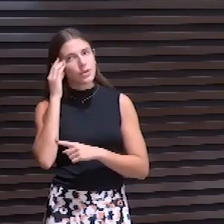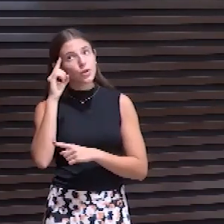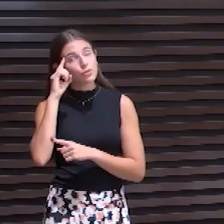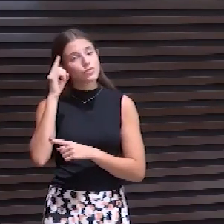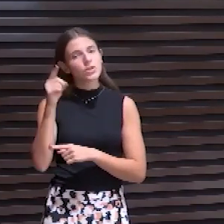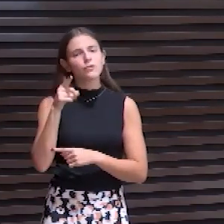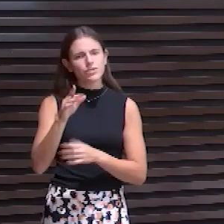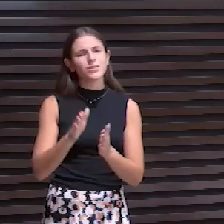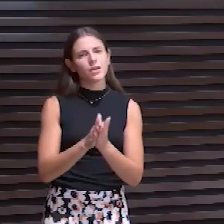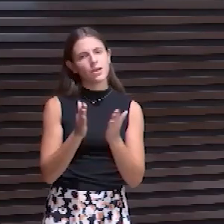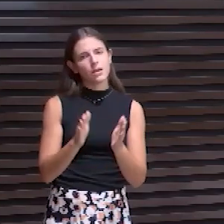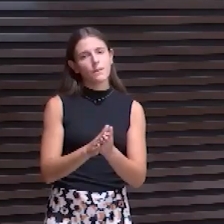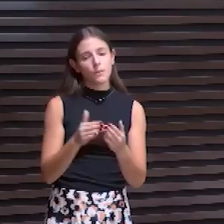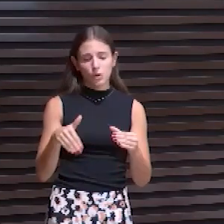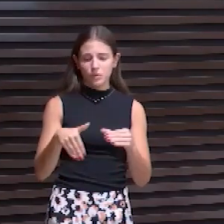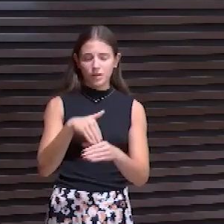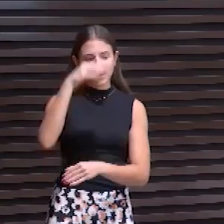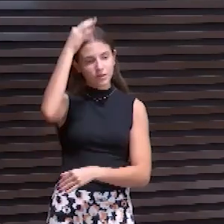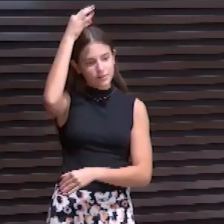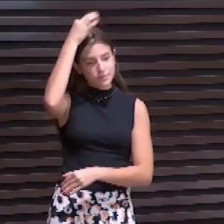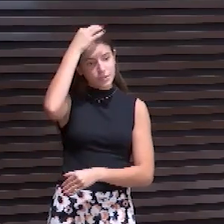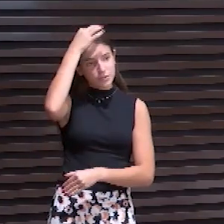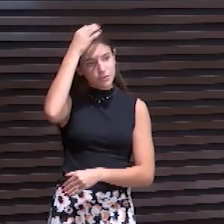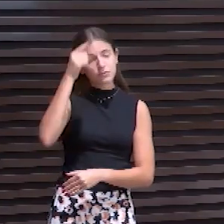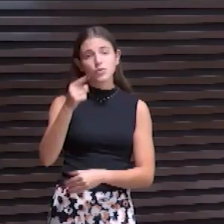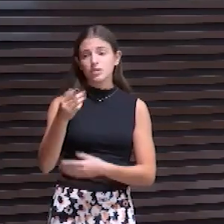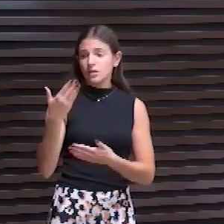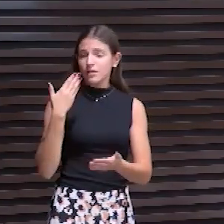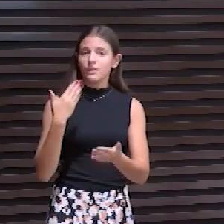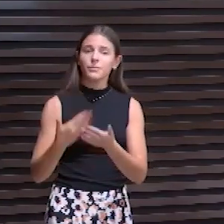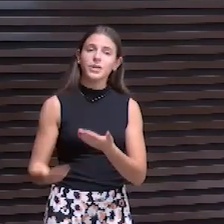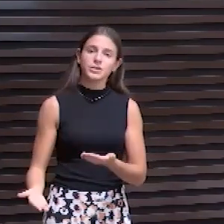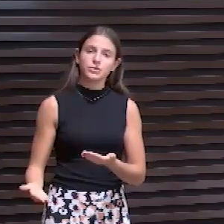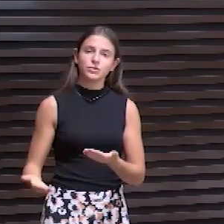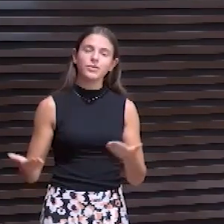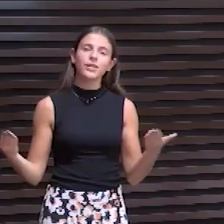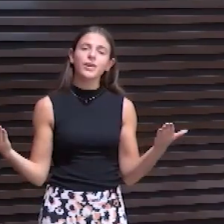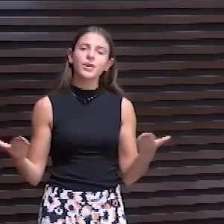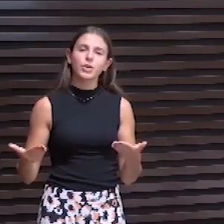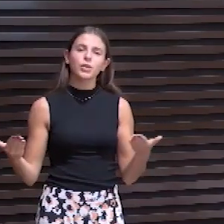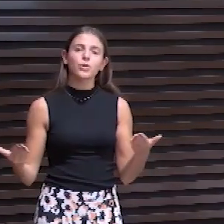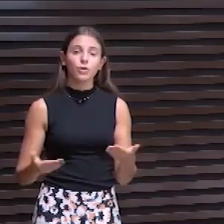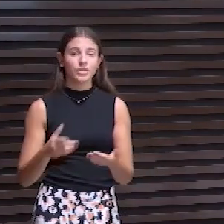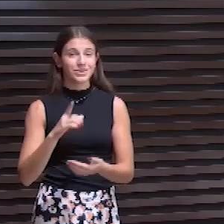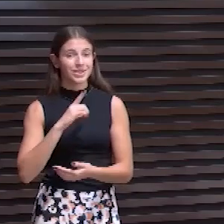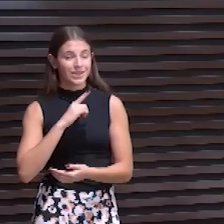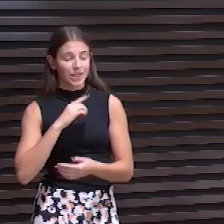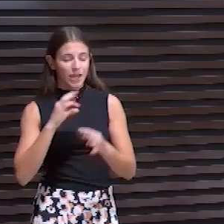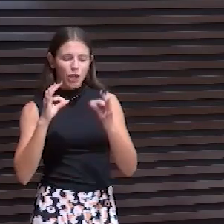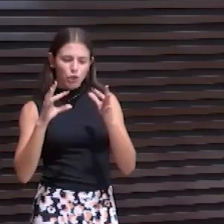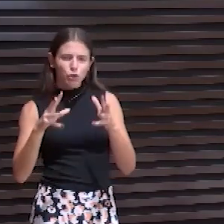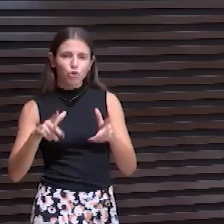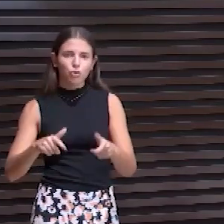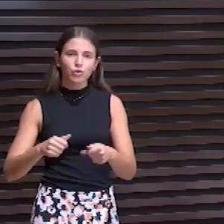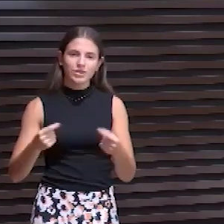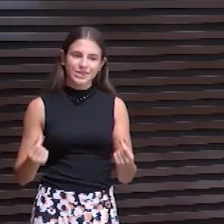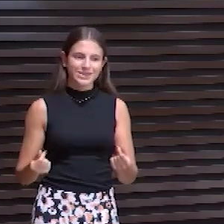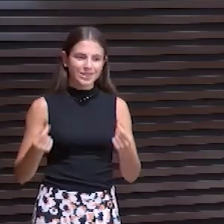dia você era pobre espiritualmente, você estava perdido. E hoje você tem todas as riquezas espirituais em